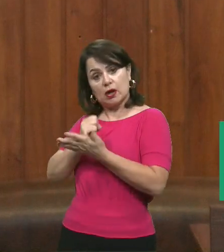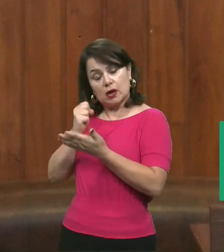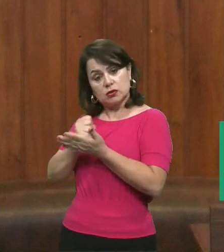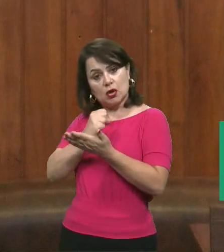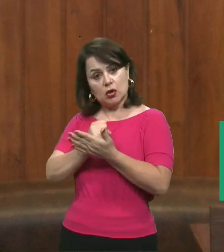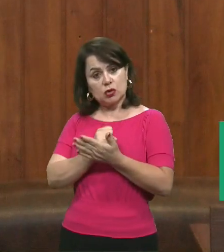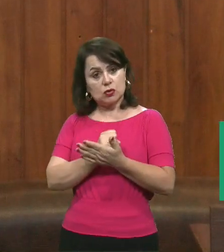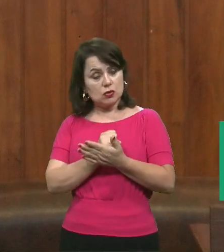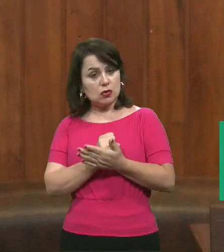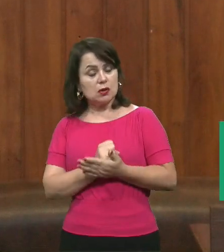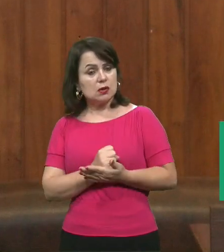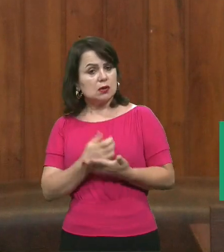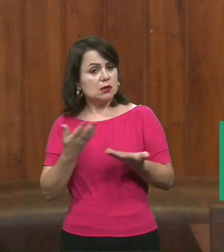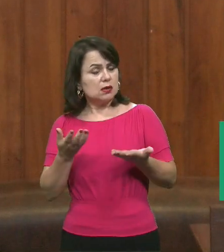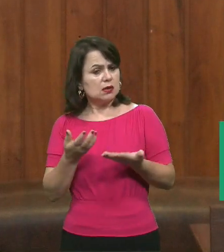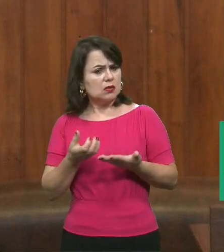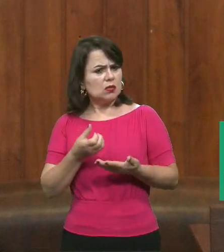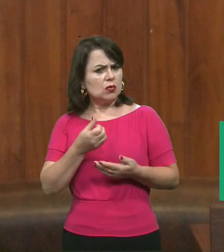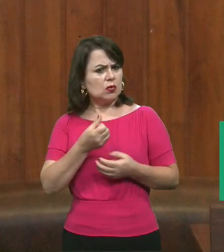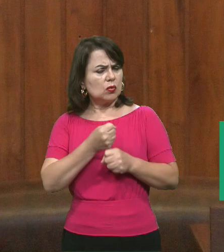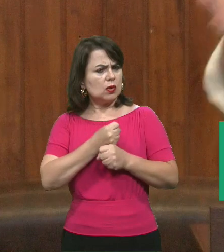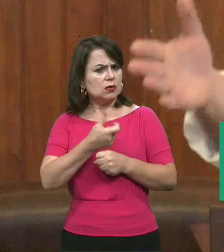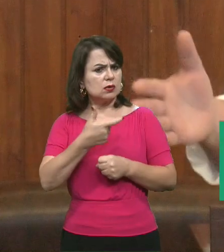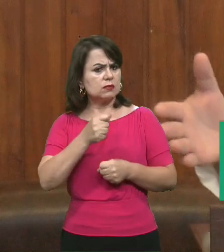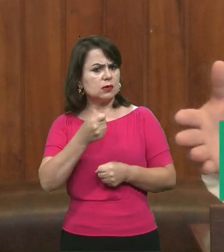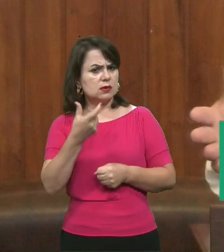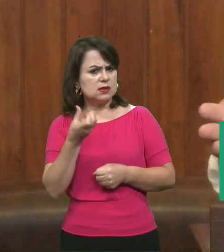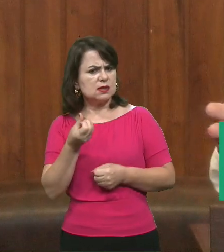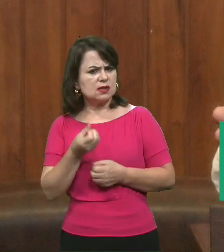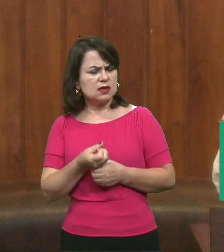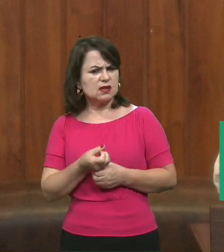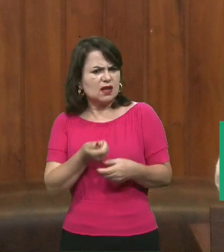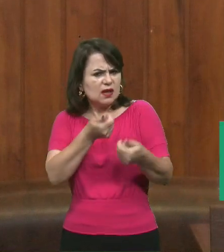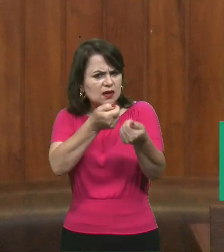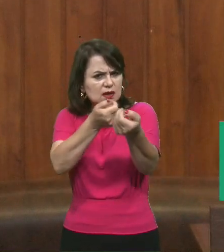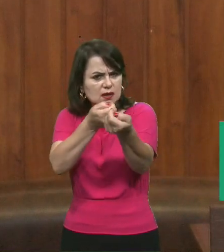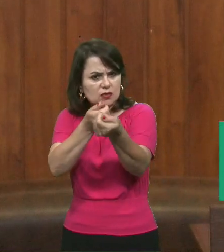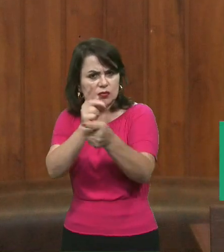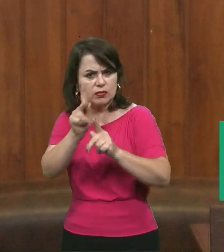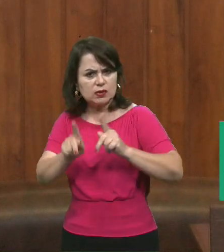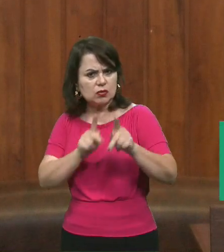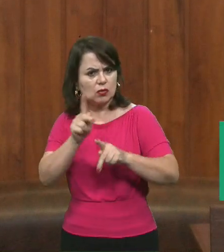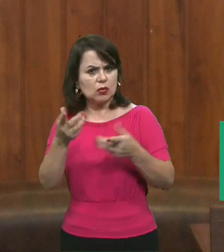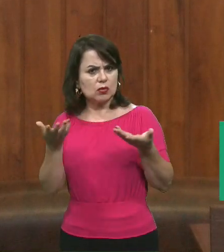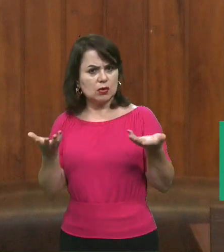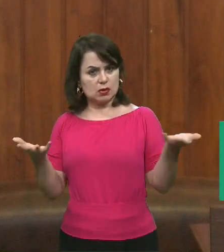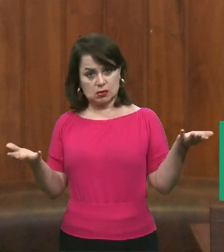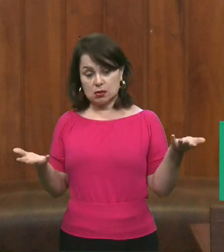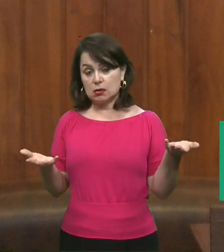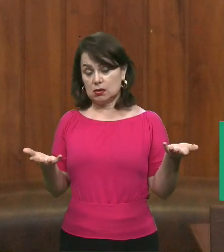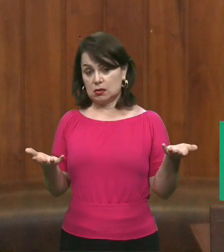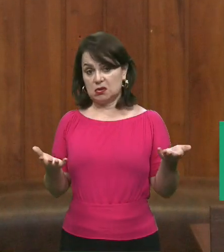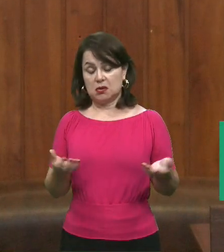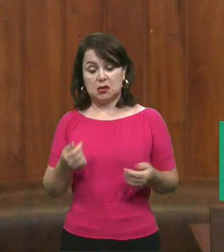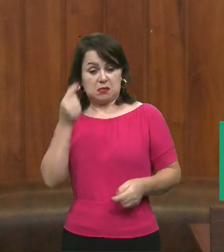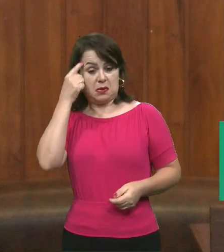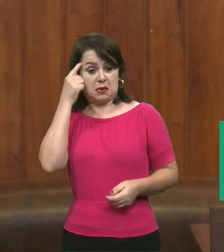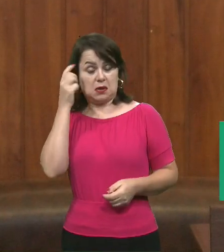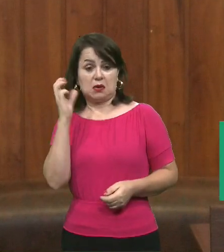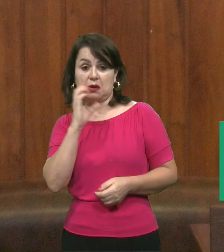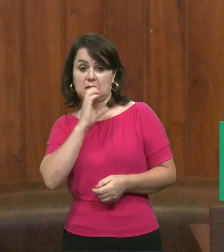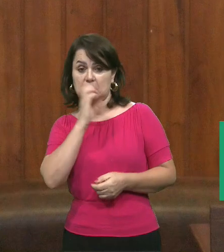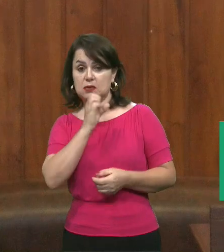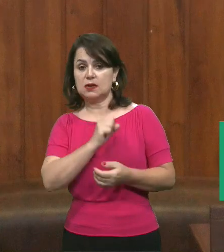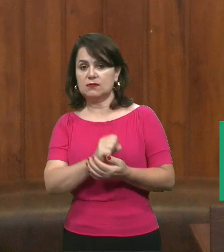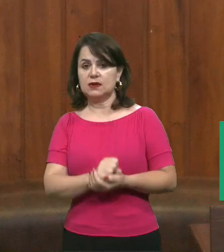2016. Mas que homem é esse, gente? Para enganar o povo. Aí vem o dia da... E uma pressa para fazer a concessão que eu nunca